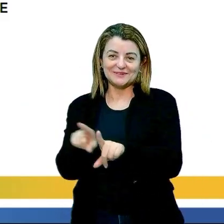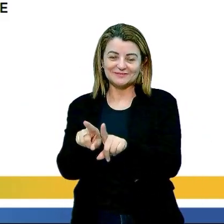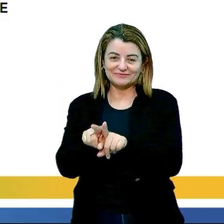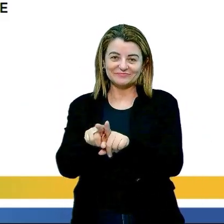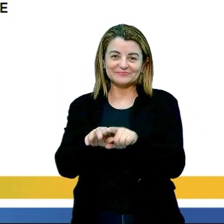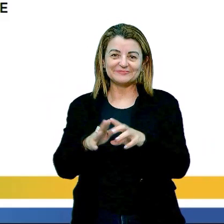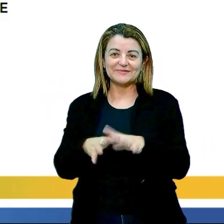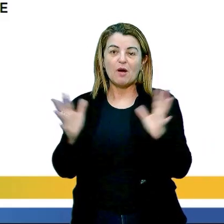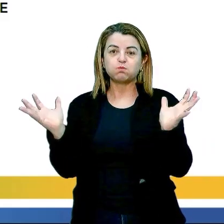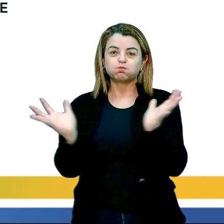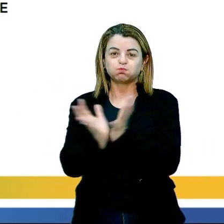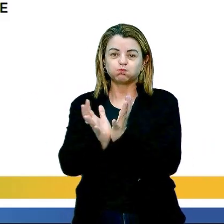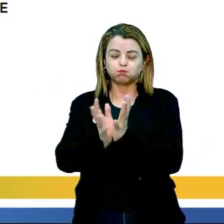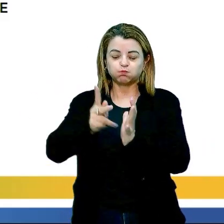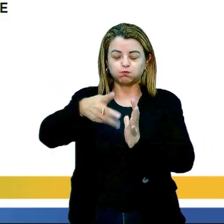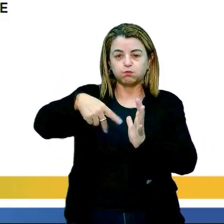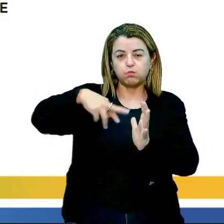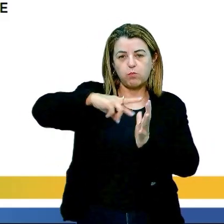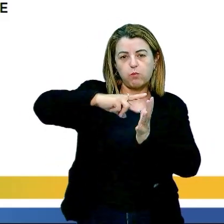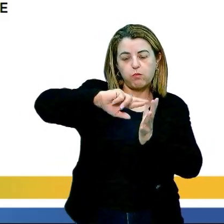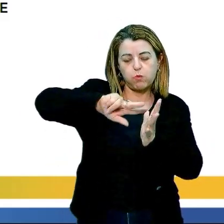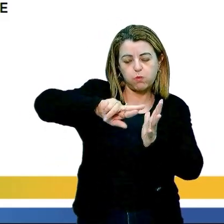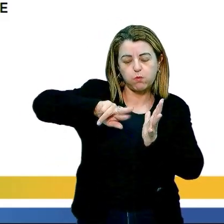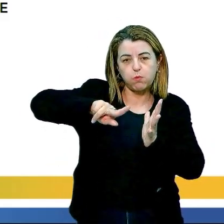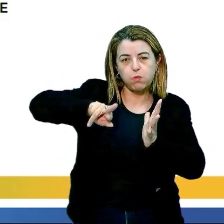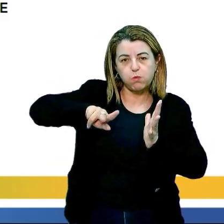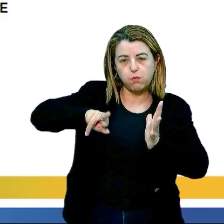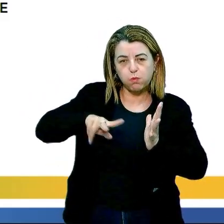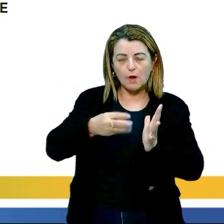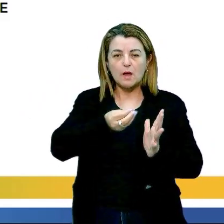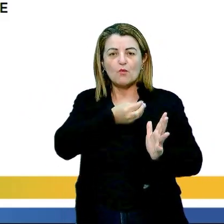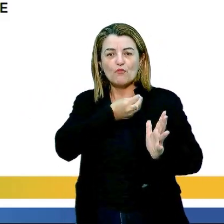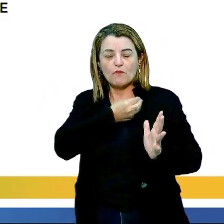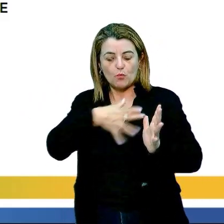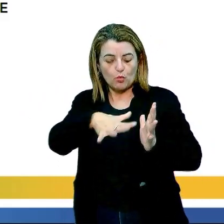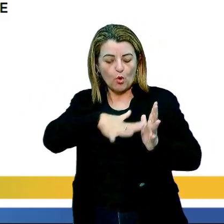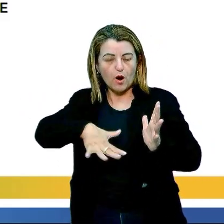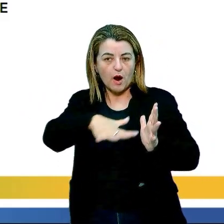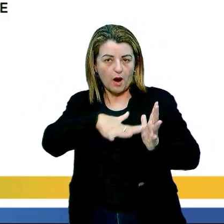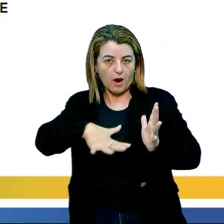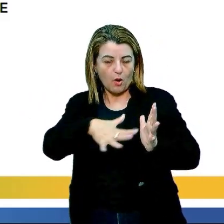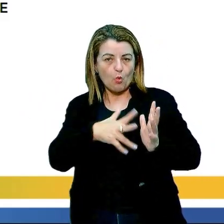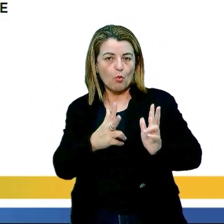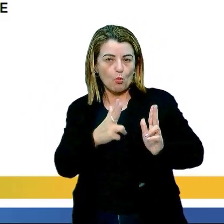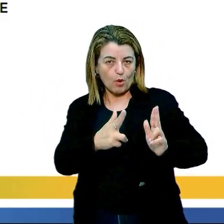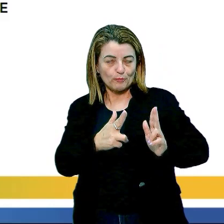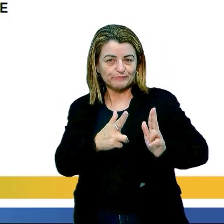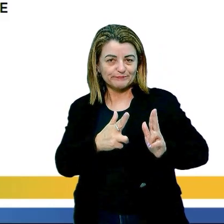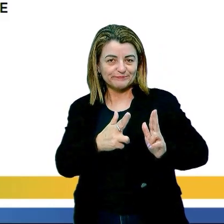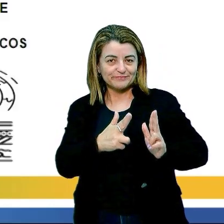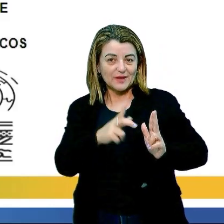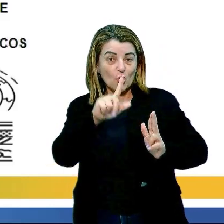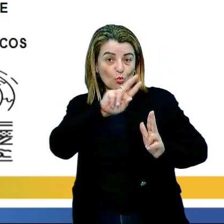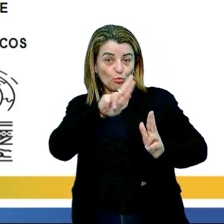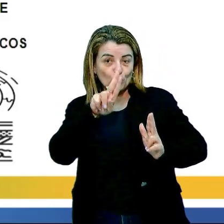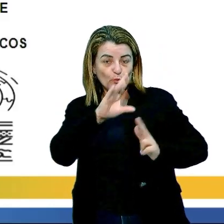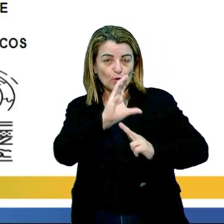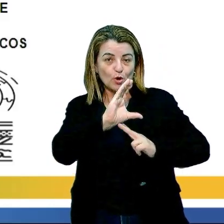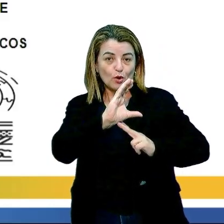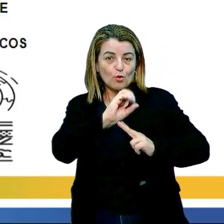várias populações vivendo em um determinado local e em um mesmo tempo, nós chamamos de comunidade. Legal.